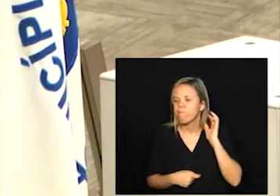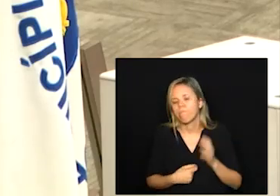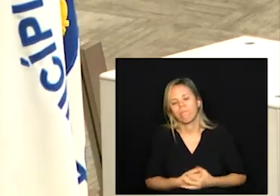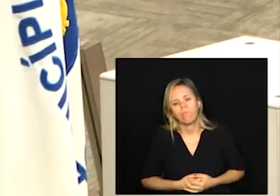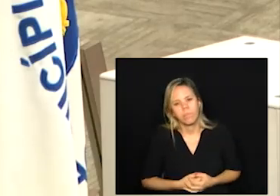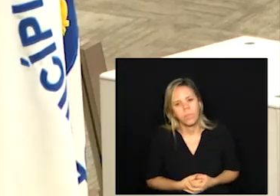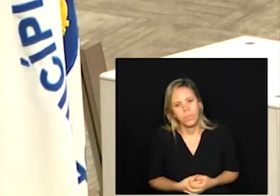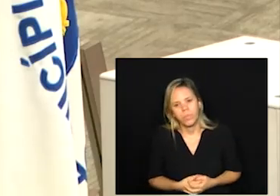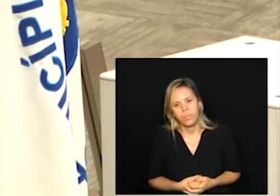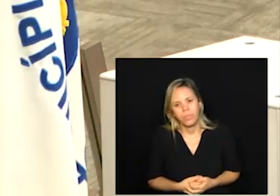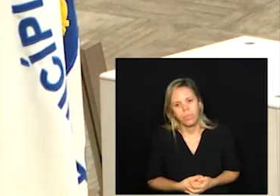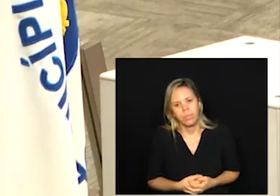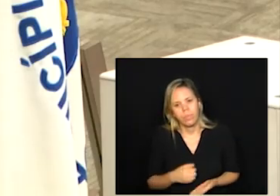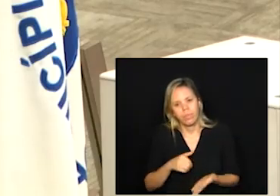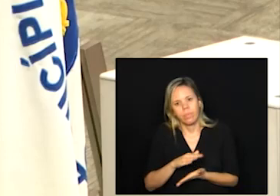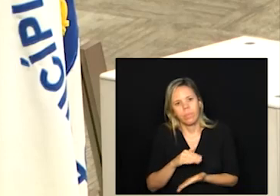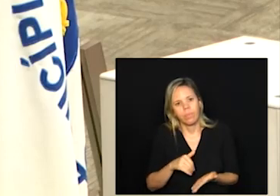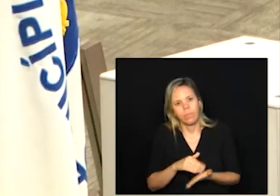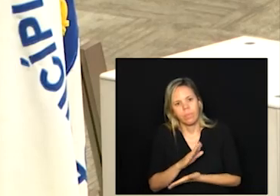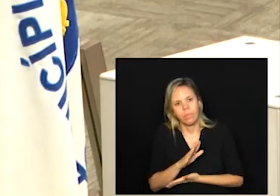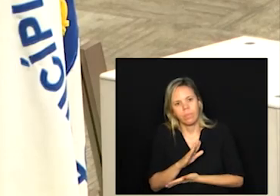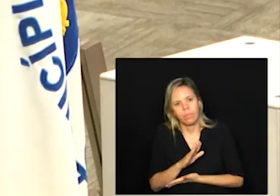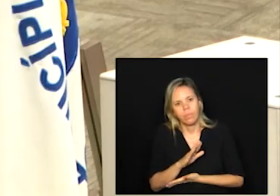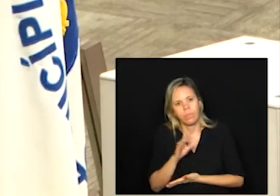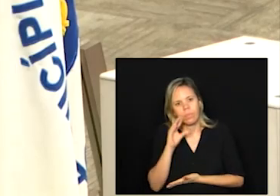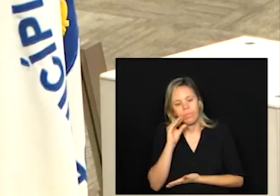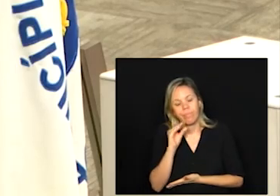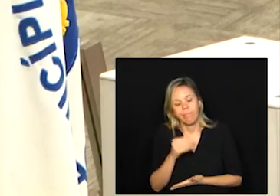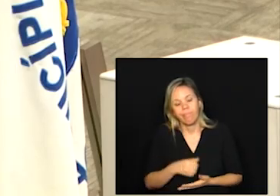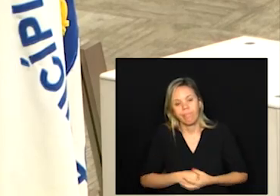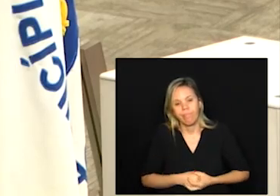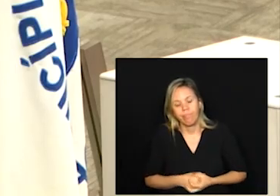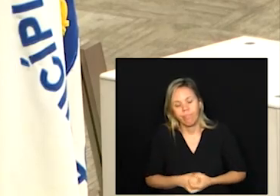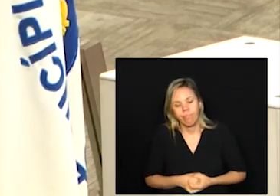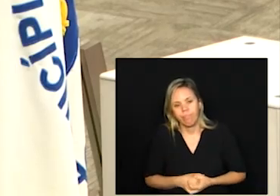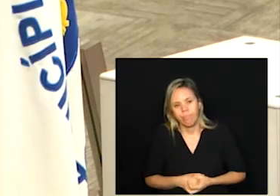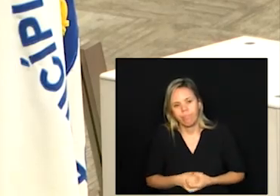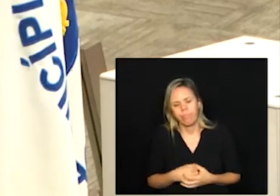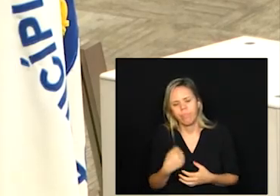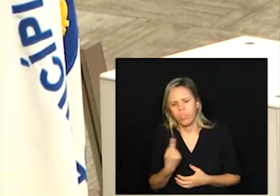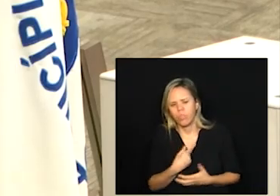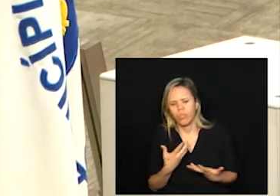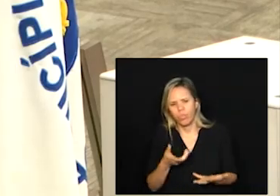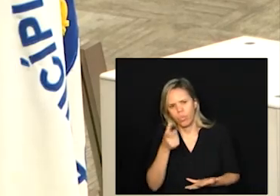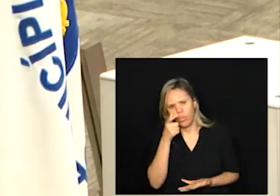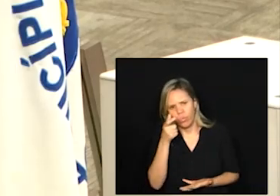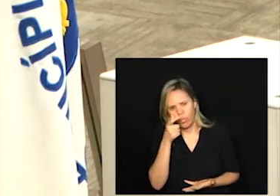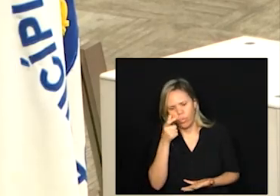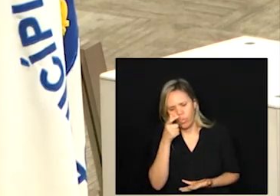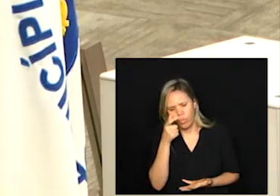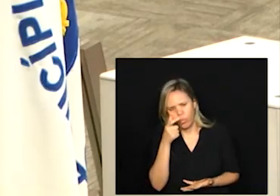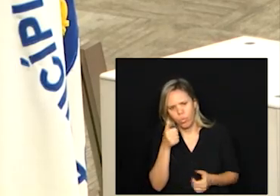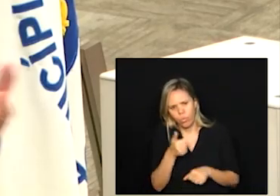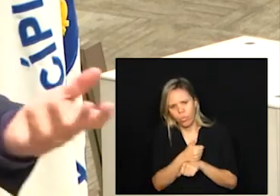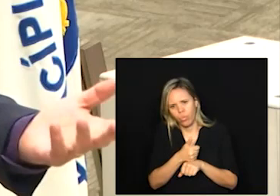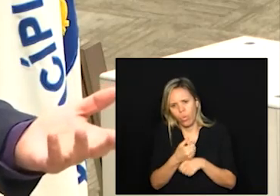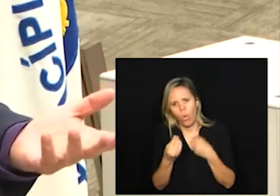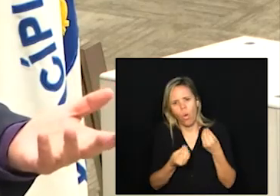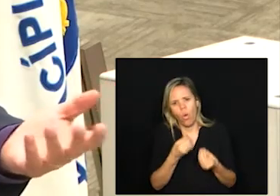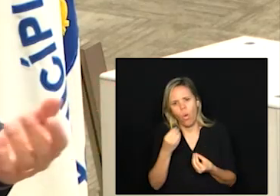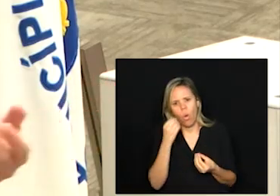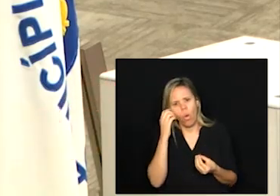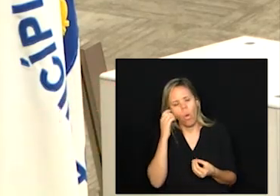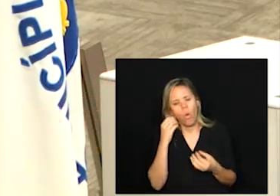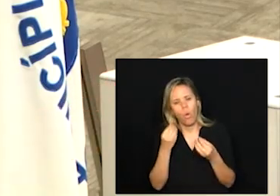de demissão de trabalhadores. Então a gente quer ouvir como esse segmento